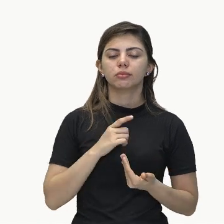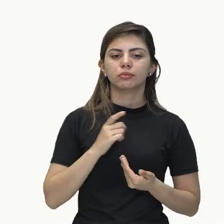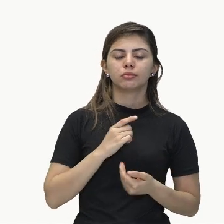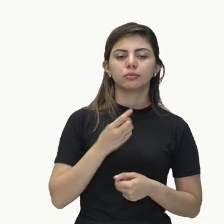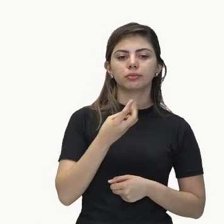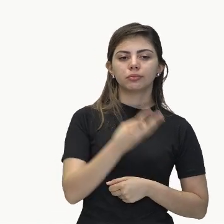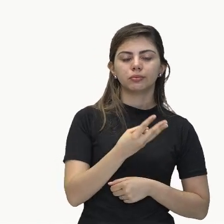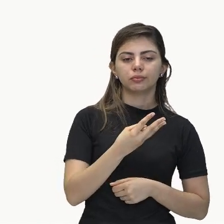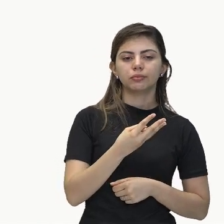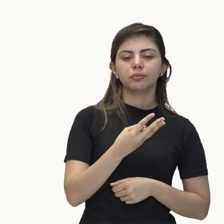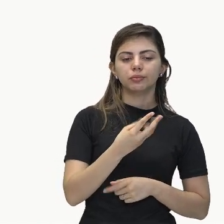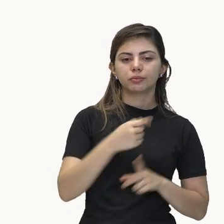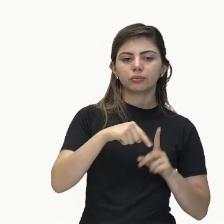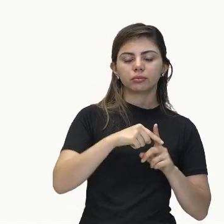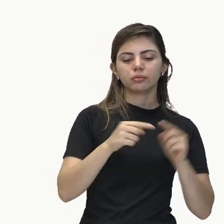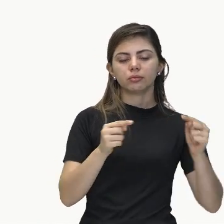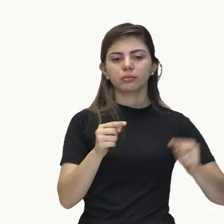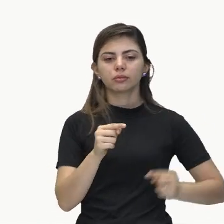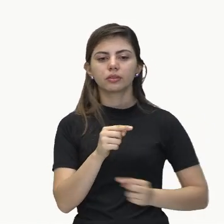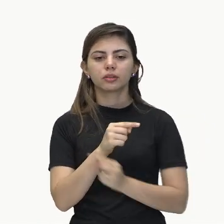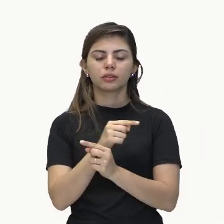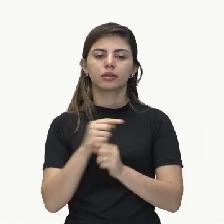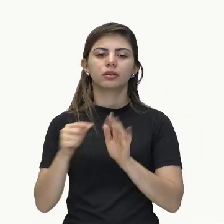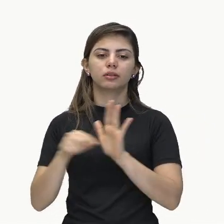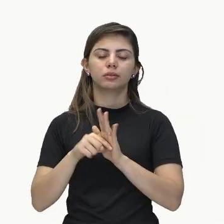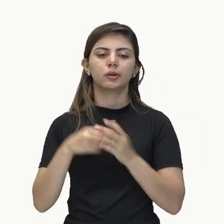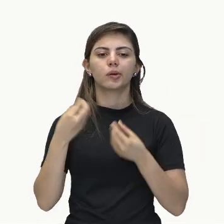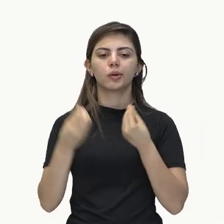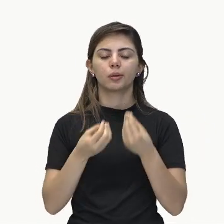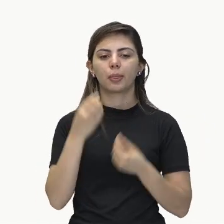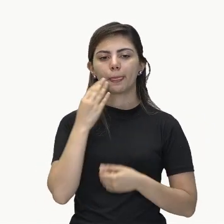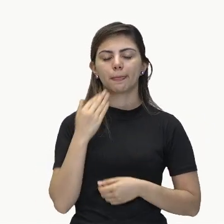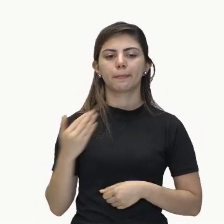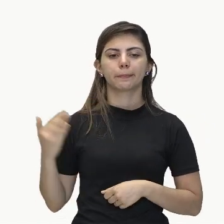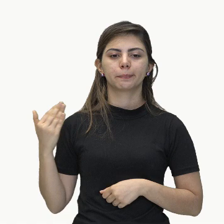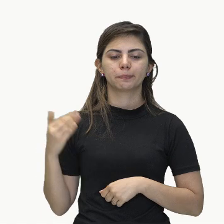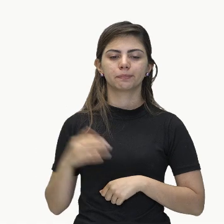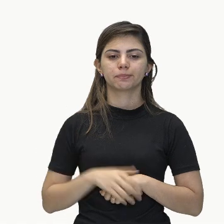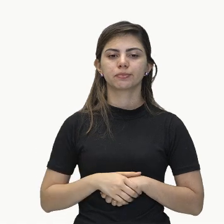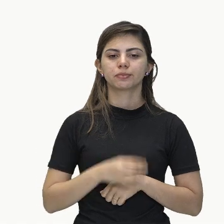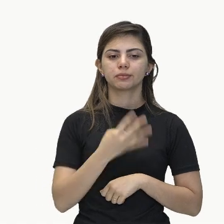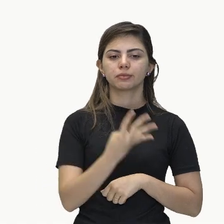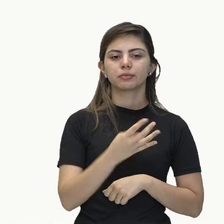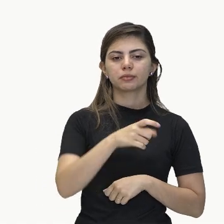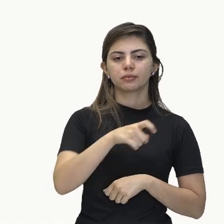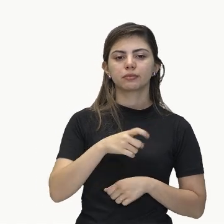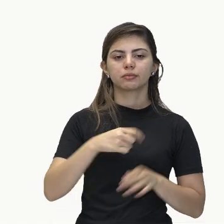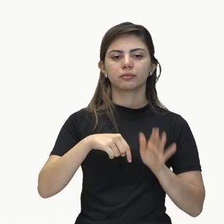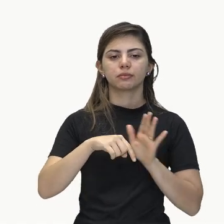preciso passar ele para o outro lado. E ele fica negativo.